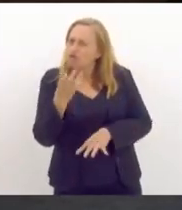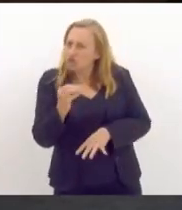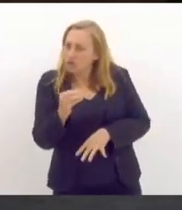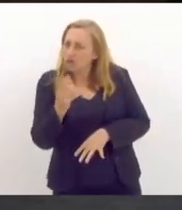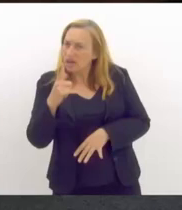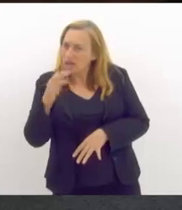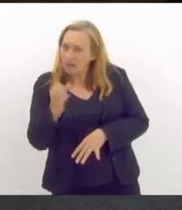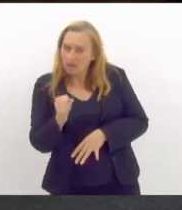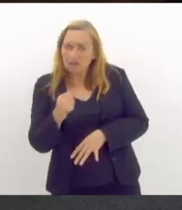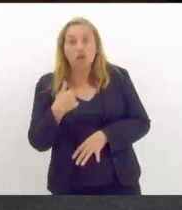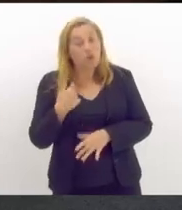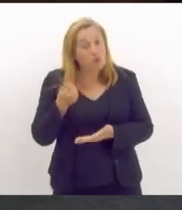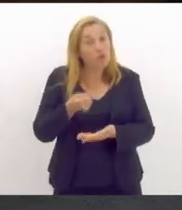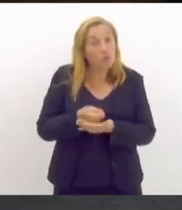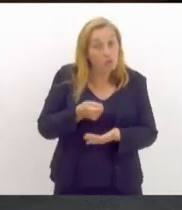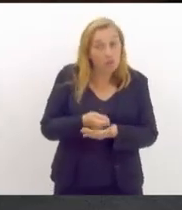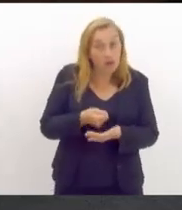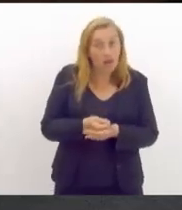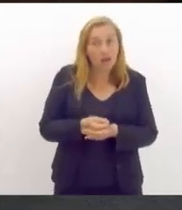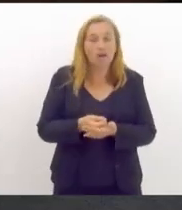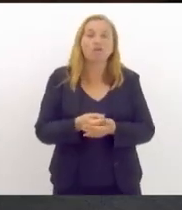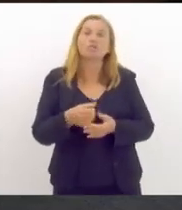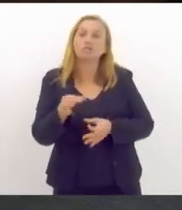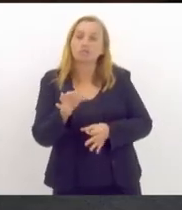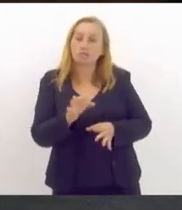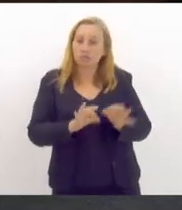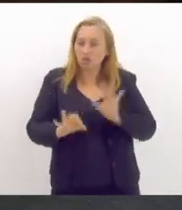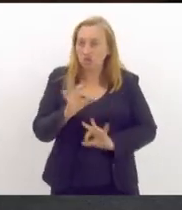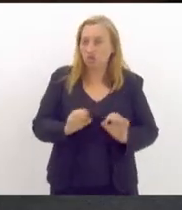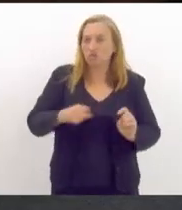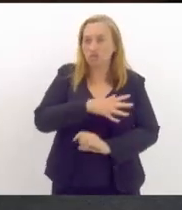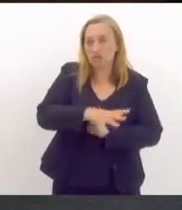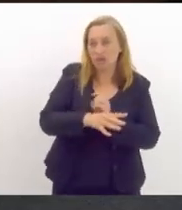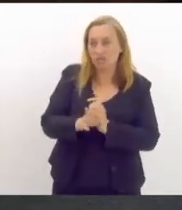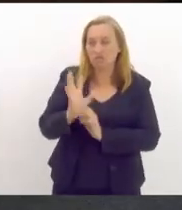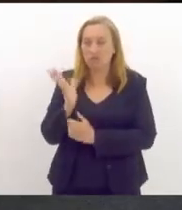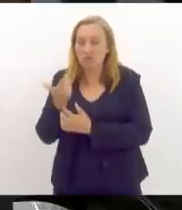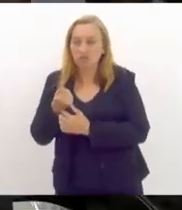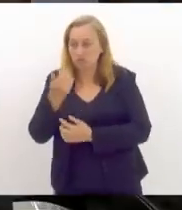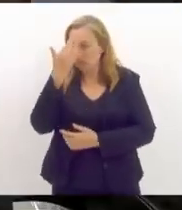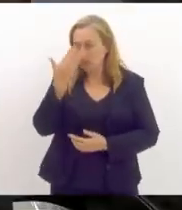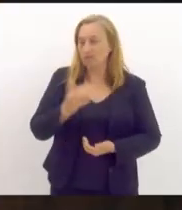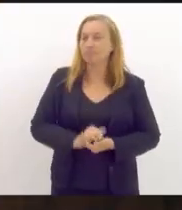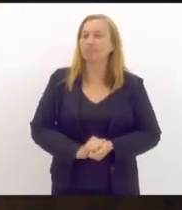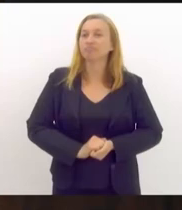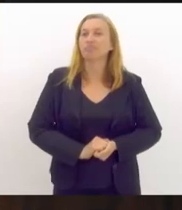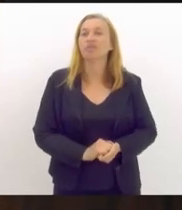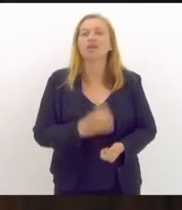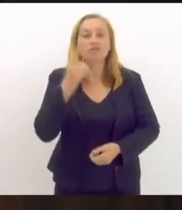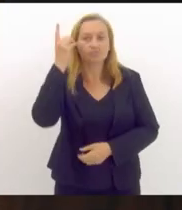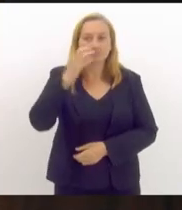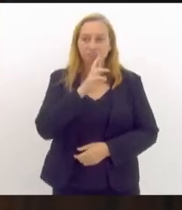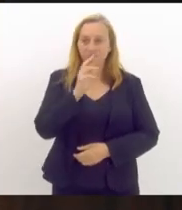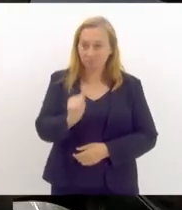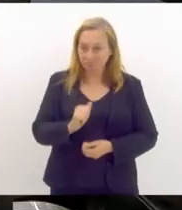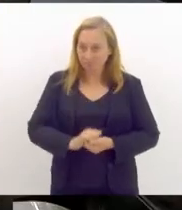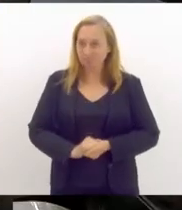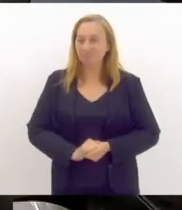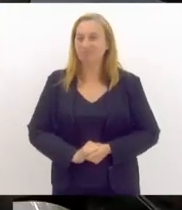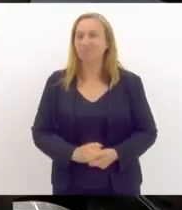Vou cobrar projeto e sociais de artistas que tem essa dimensão Obrigado Deputado Rodrigo Amorim